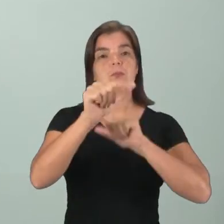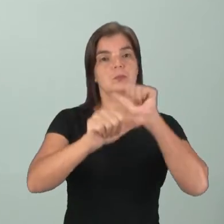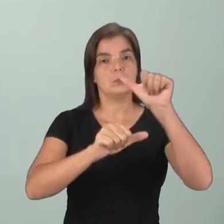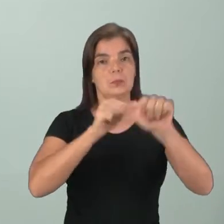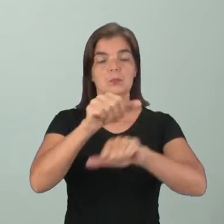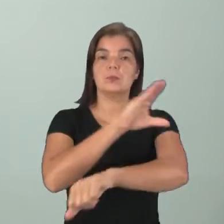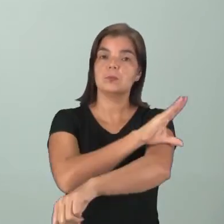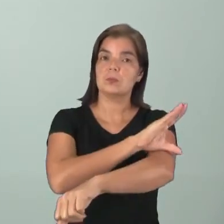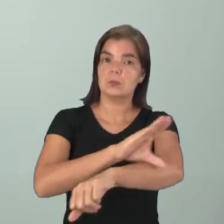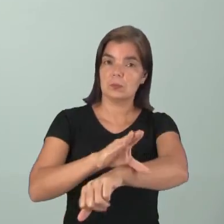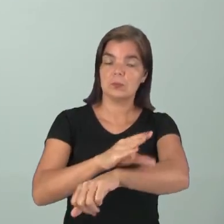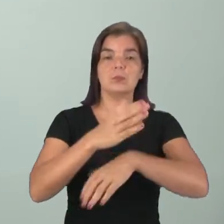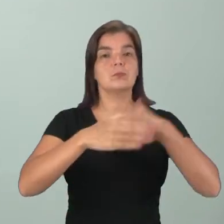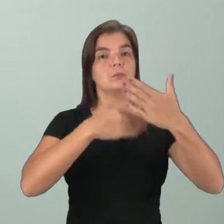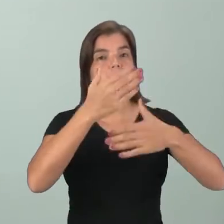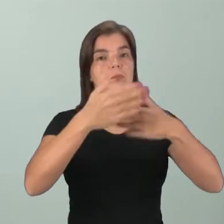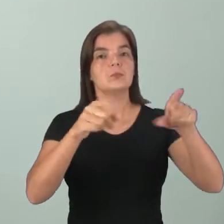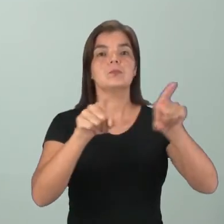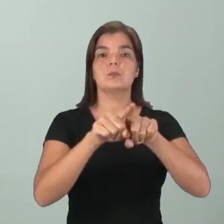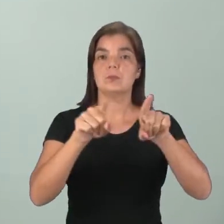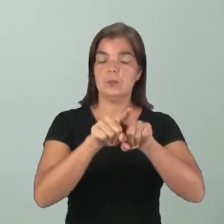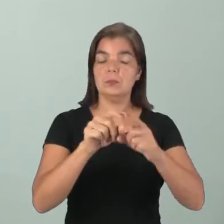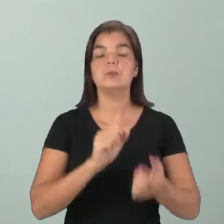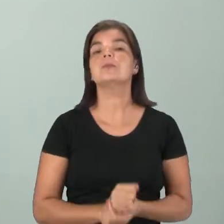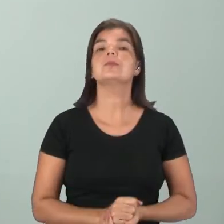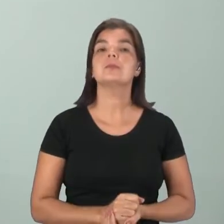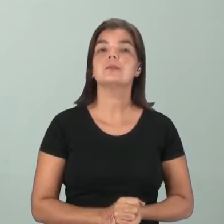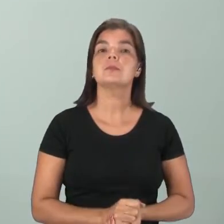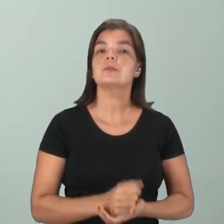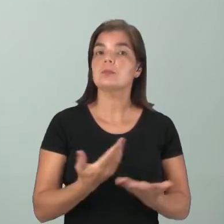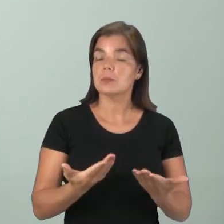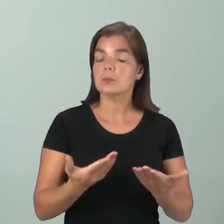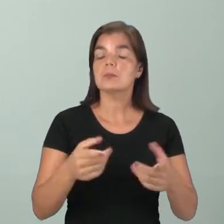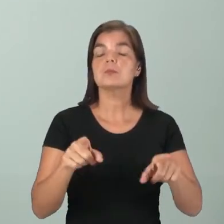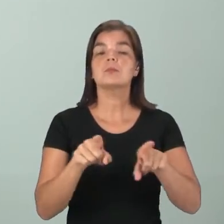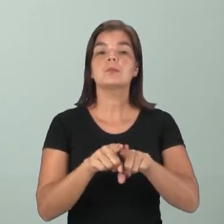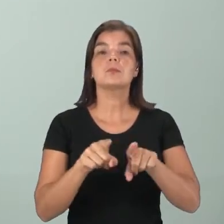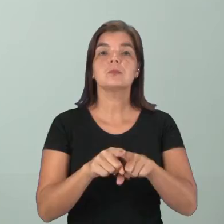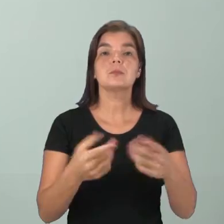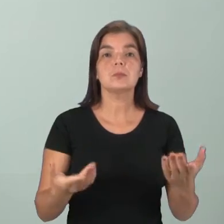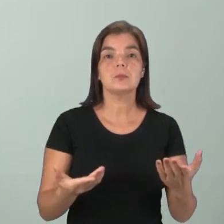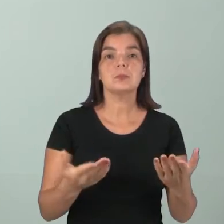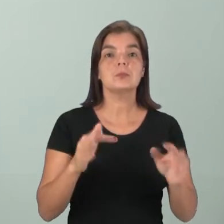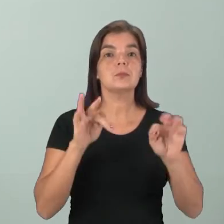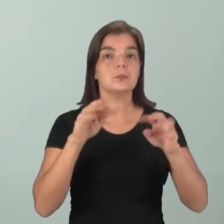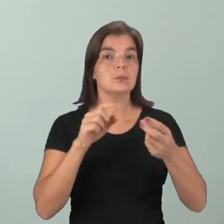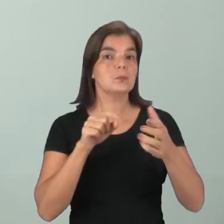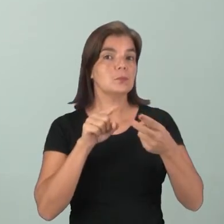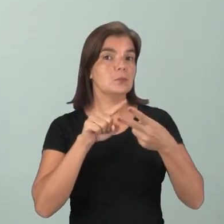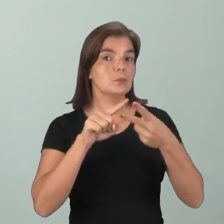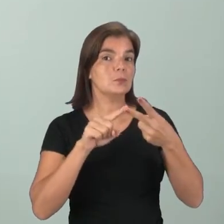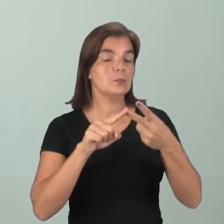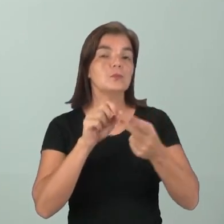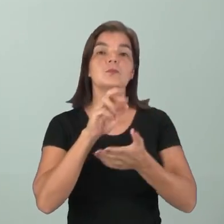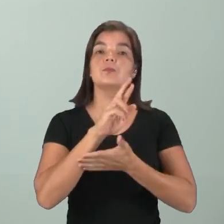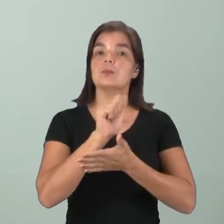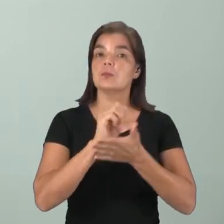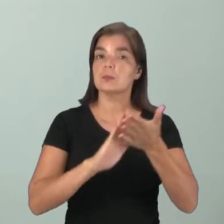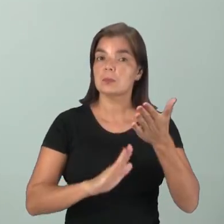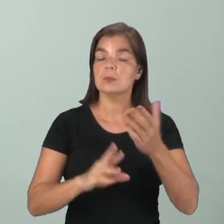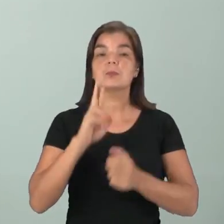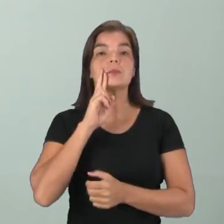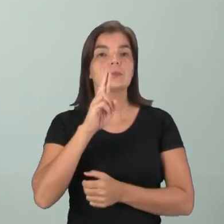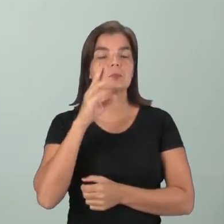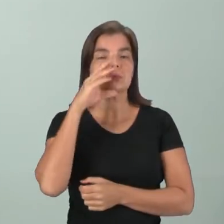esse processo de transformação da cultura, de evolução, de mudanças nas culturas. E aí a gente vai fazer duas